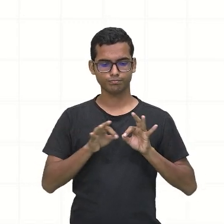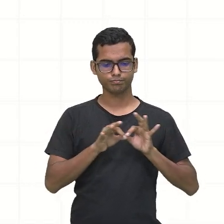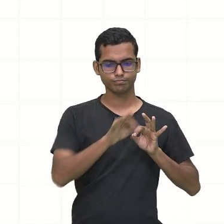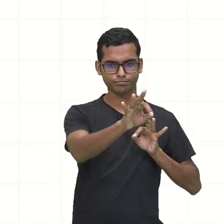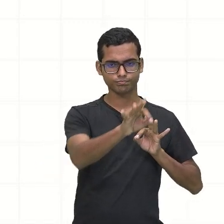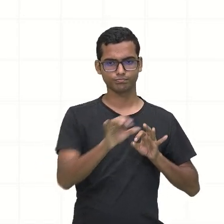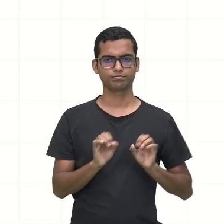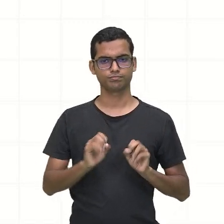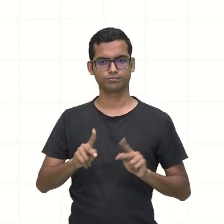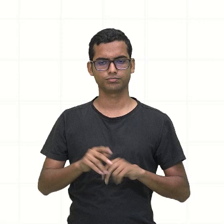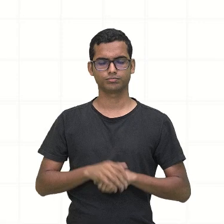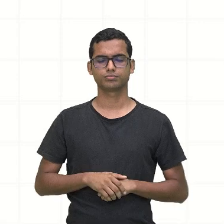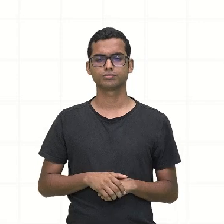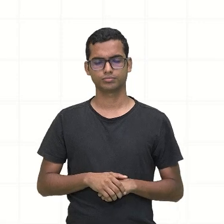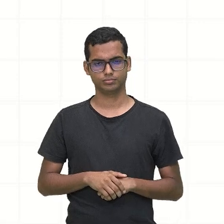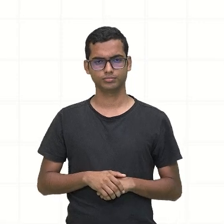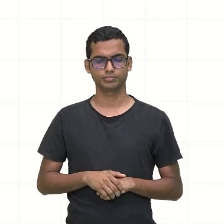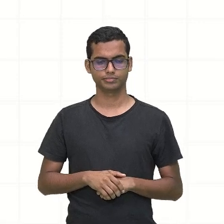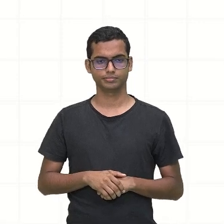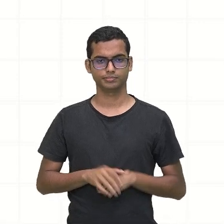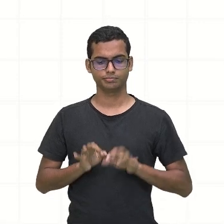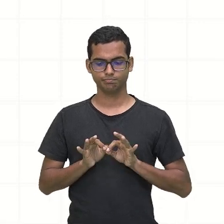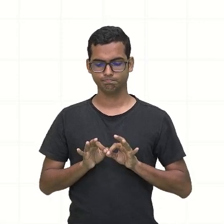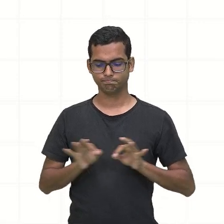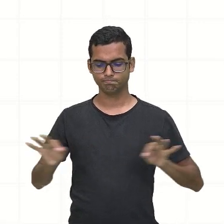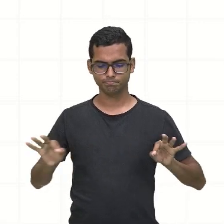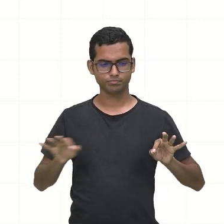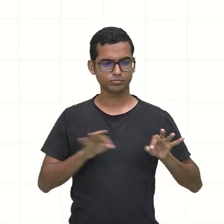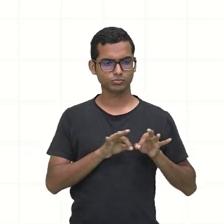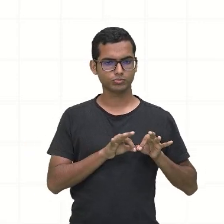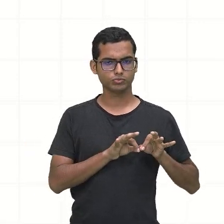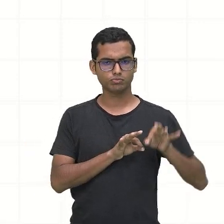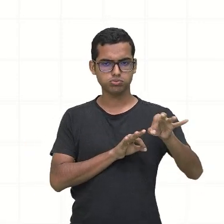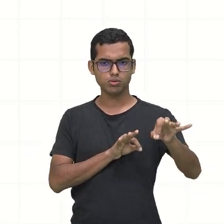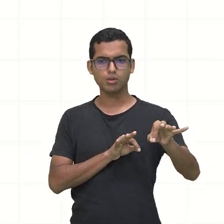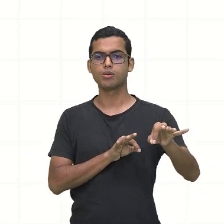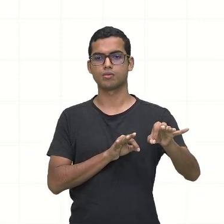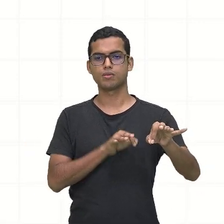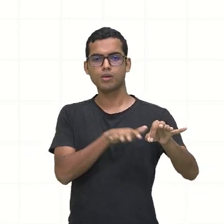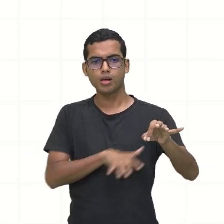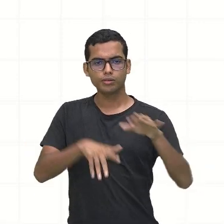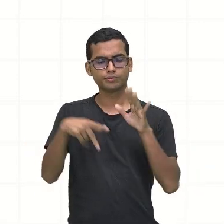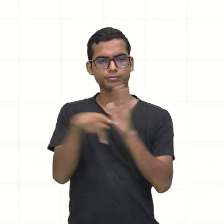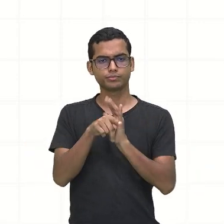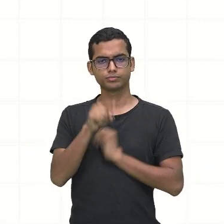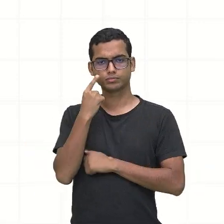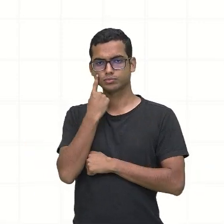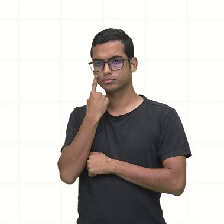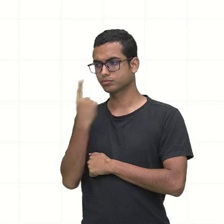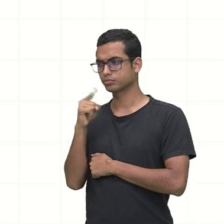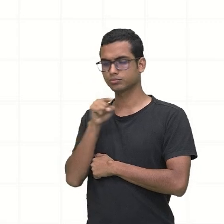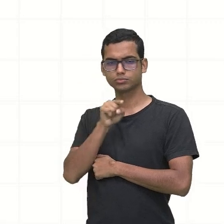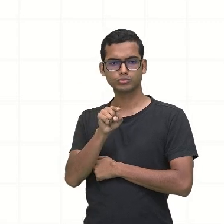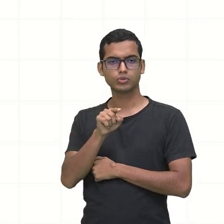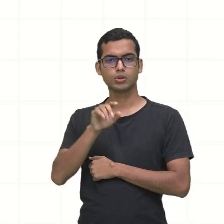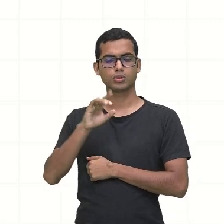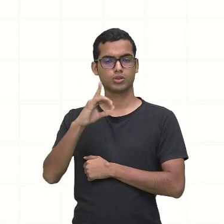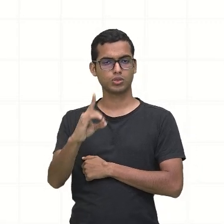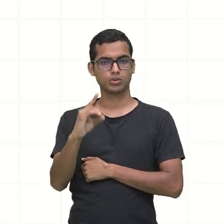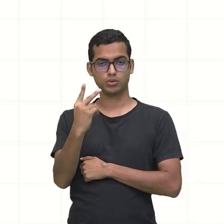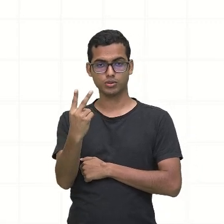tá bom? Essa é a ideia intuitiva de um ponto, tá bom? Bidimensional,